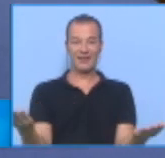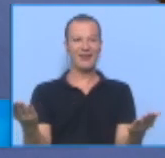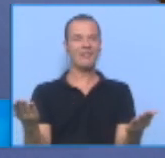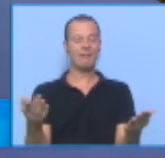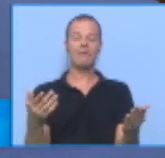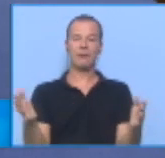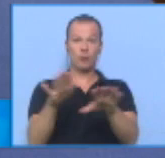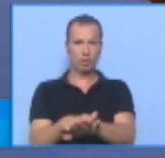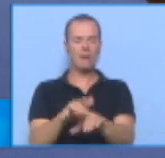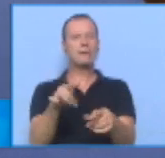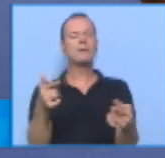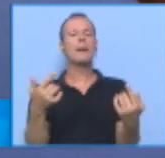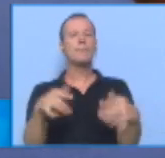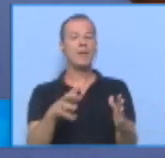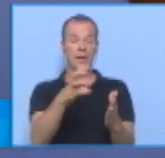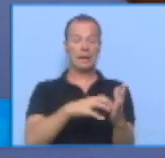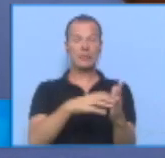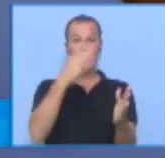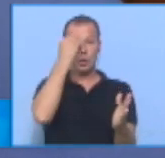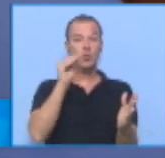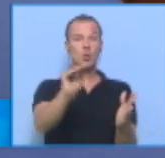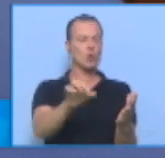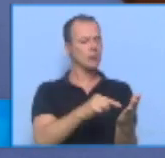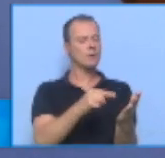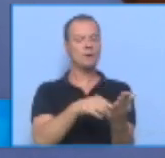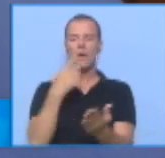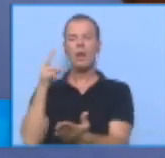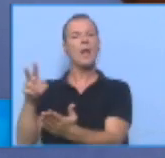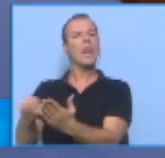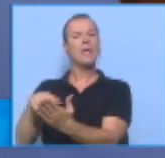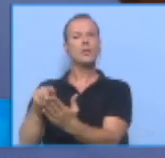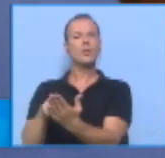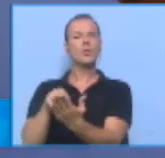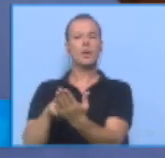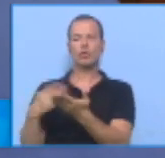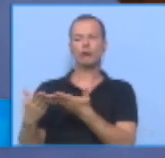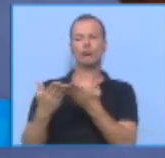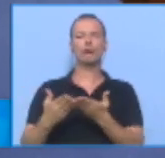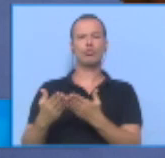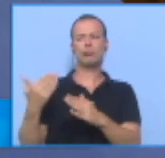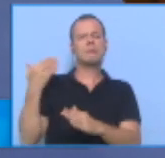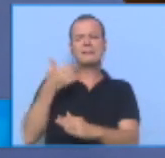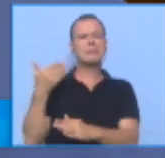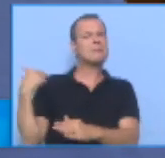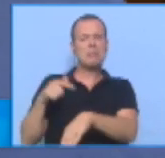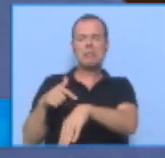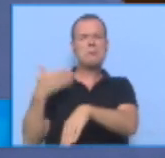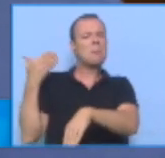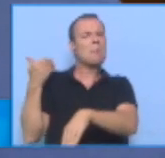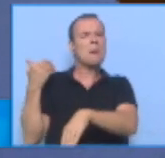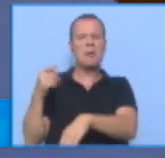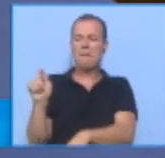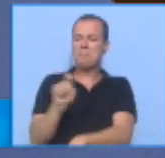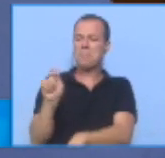também facilmente disponível. Este sugeria cruzar com a leitura de um recente estudo, muito recente estudo, do